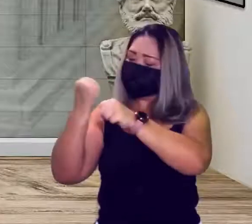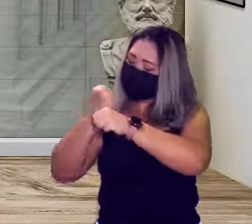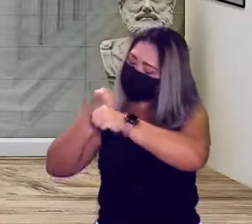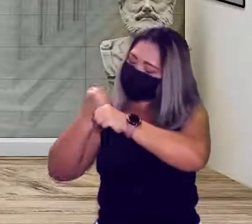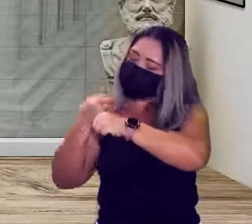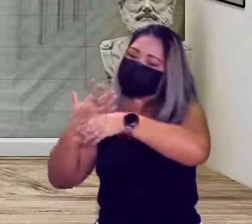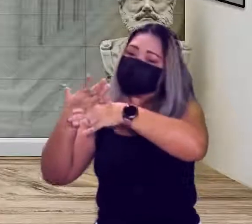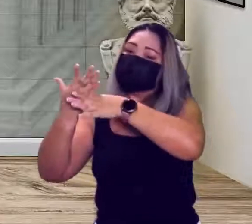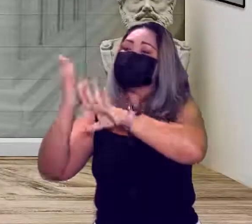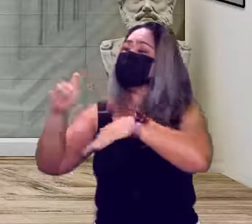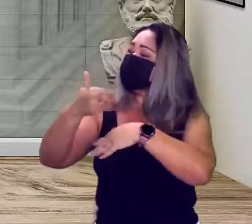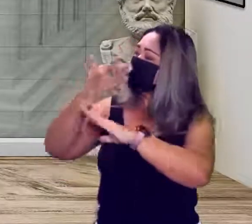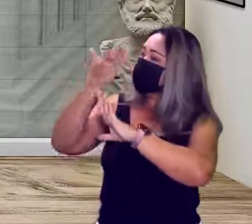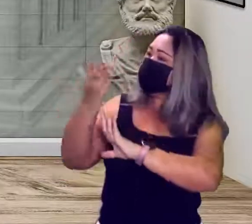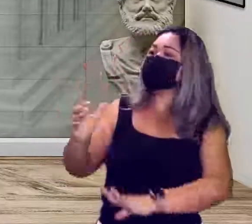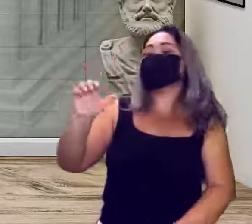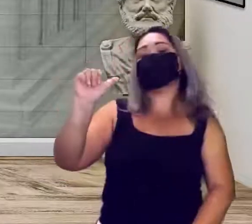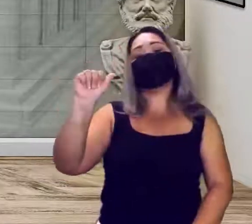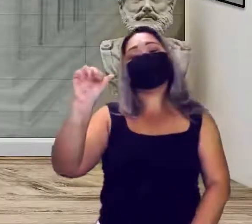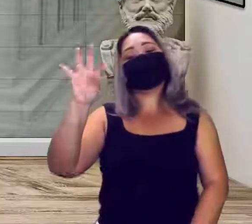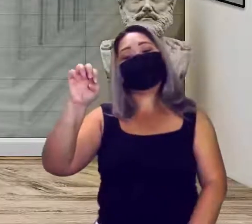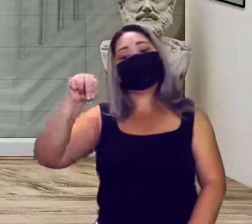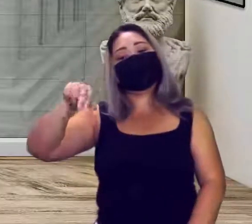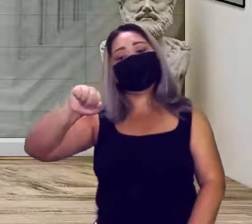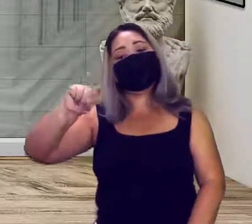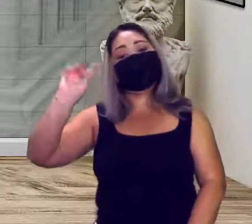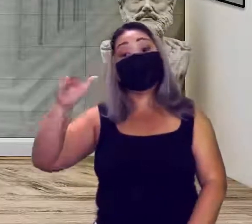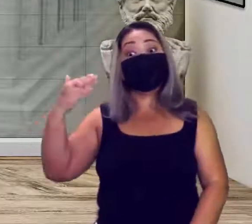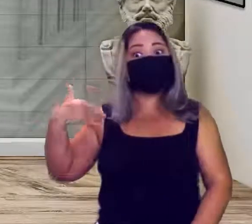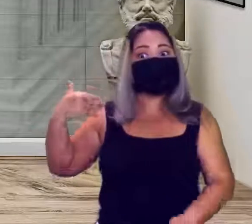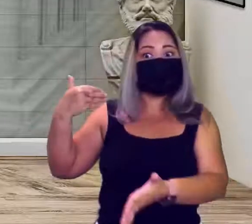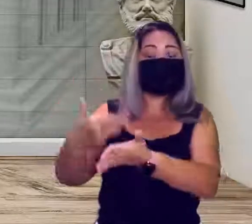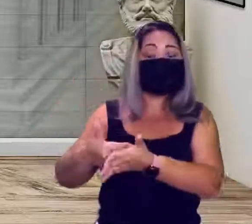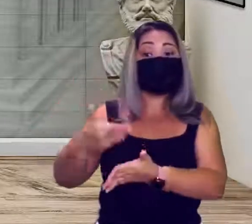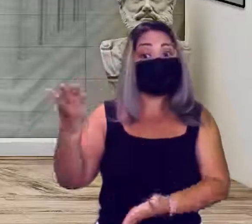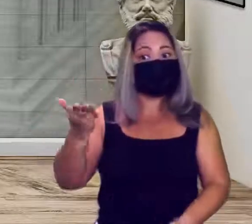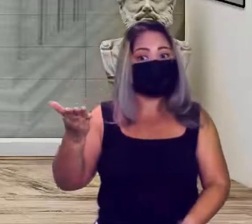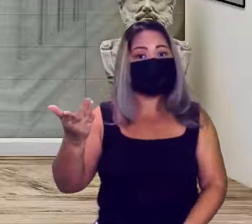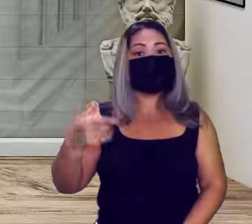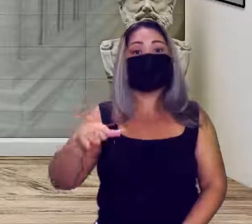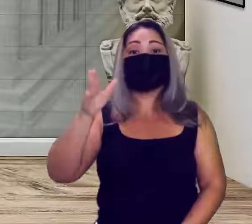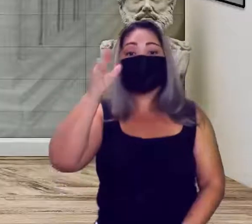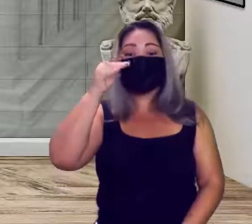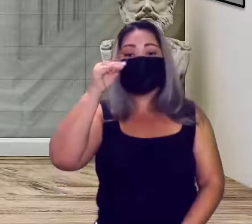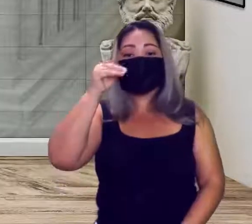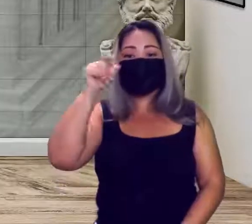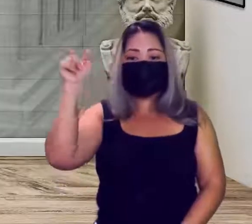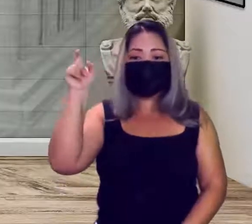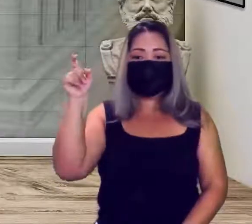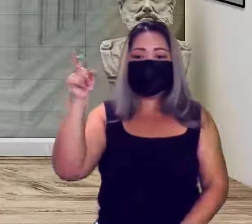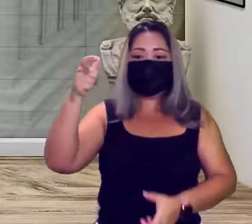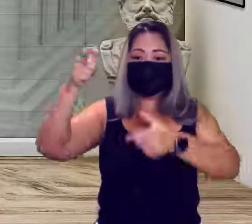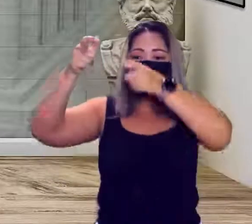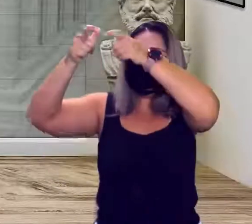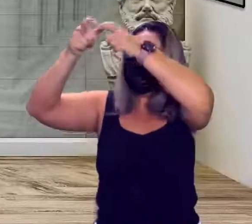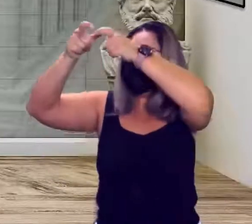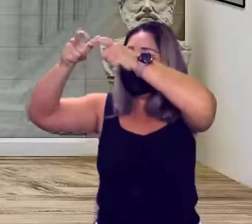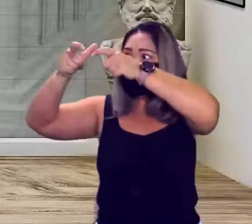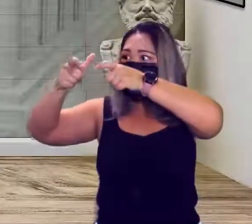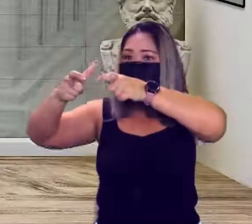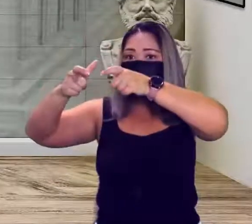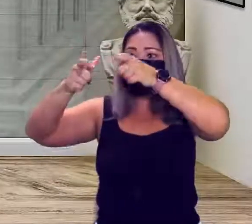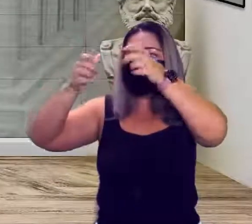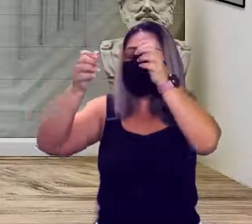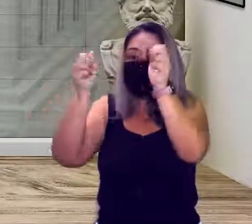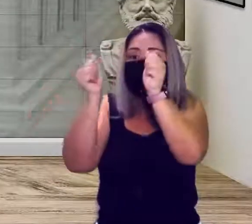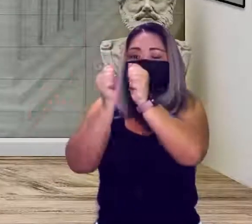em homenagem a Atenas. E até hoje. Gente, uma curiosidade. Esses pilares são próximos